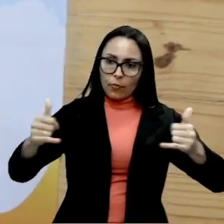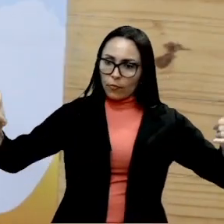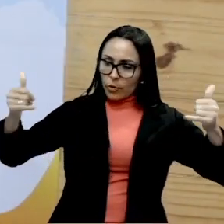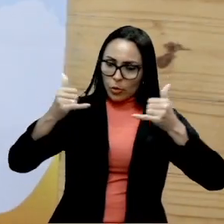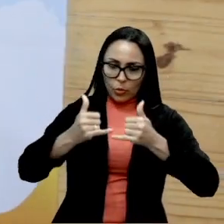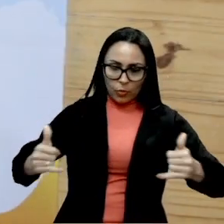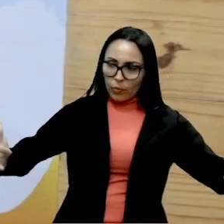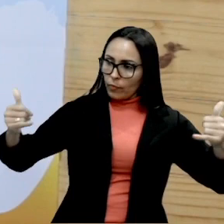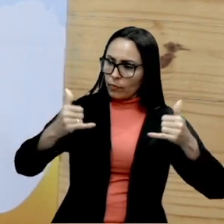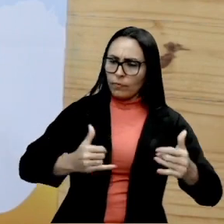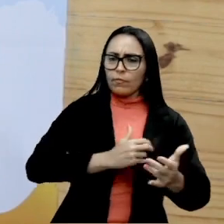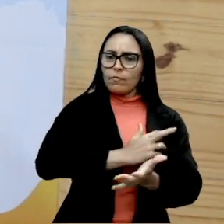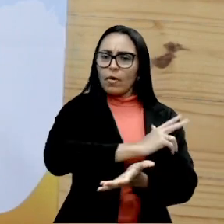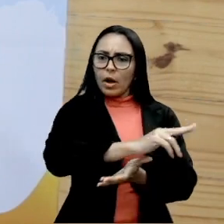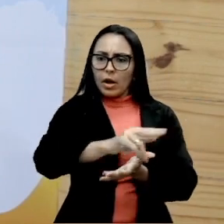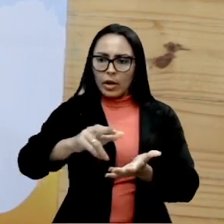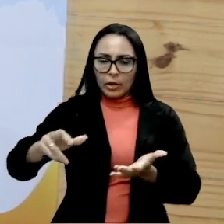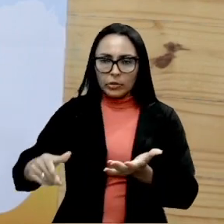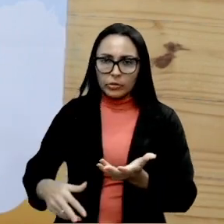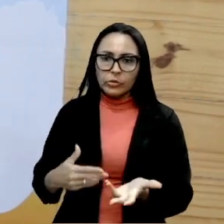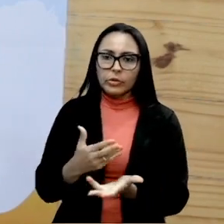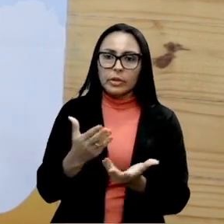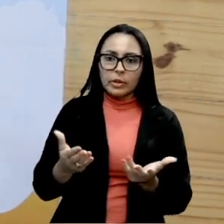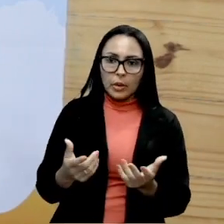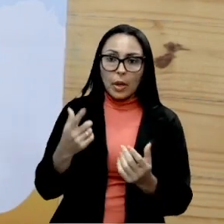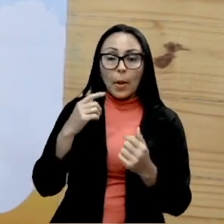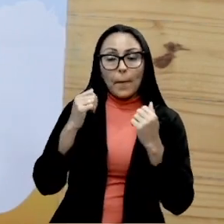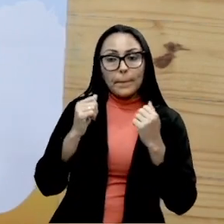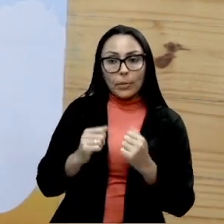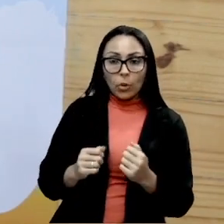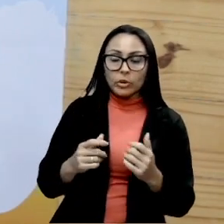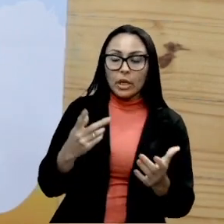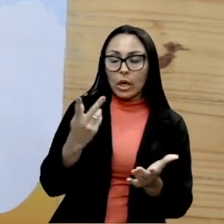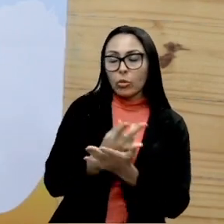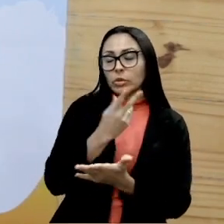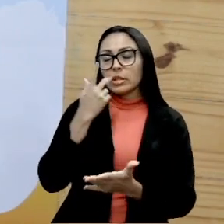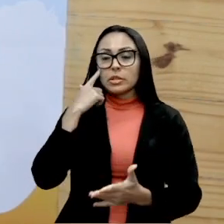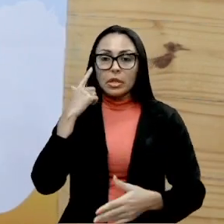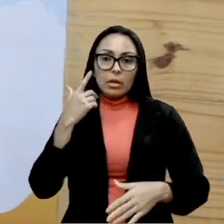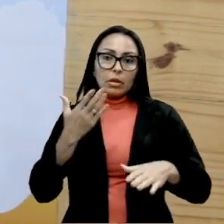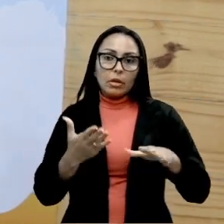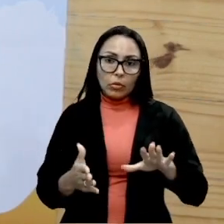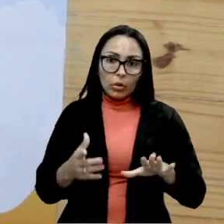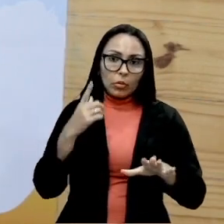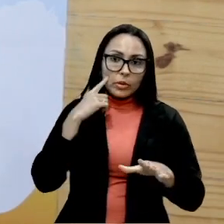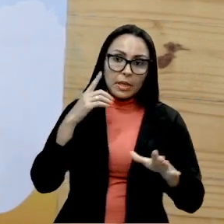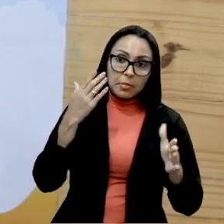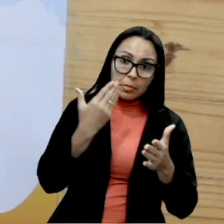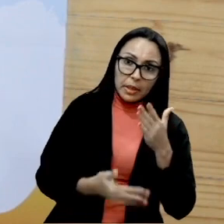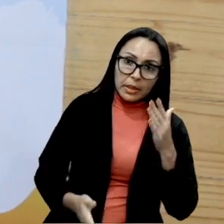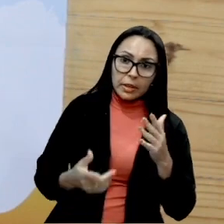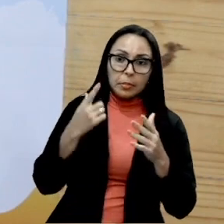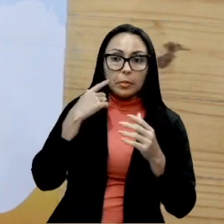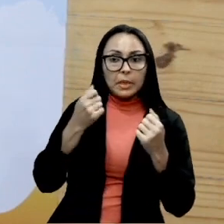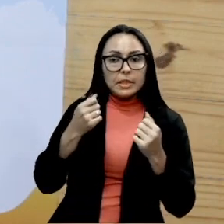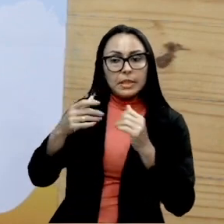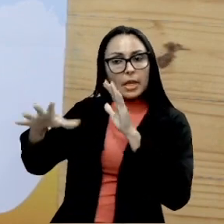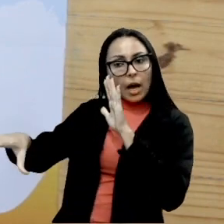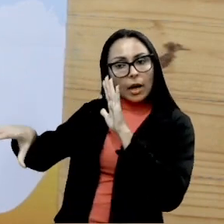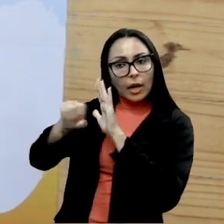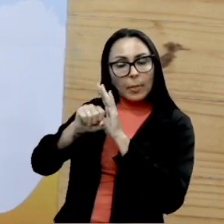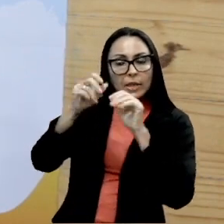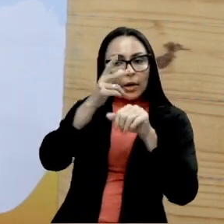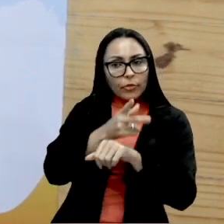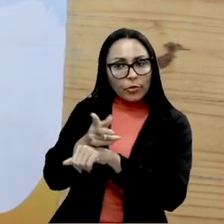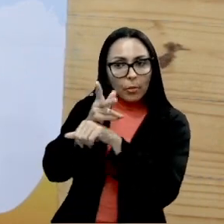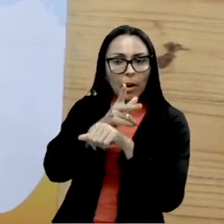tempo a sua câmera pode acontecer um acidente e perder alguma coisa. Então ele tem que aproveitar o máximo para captar o máximo.